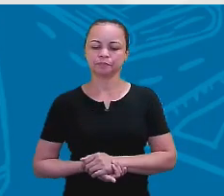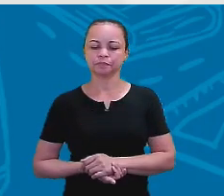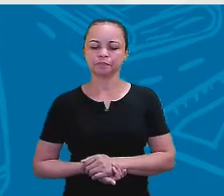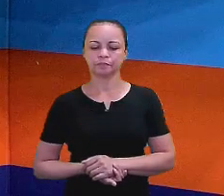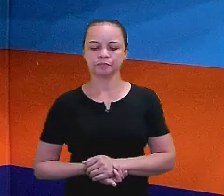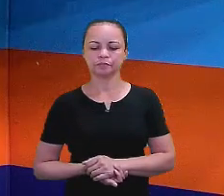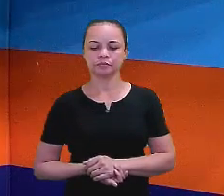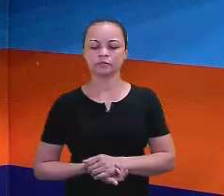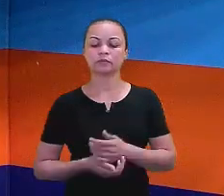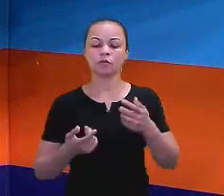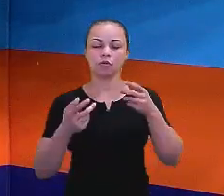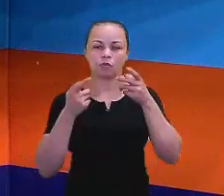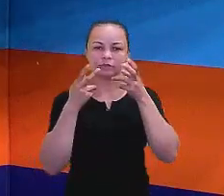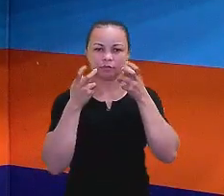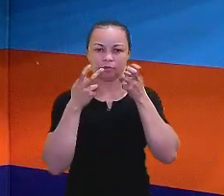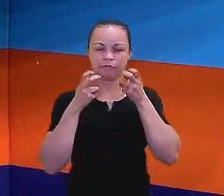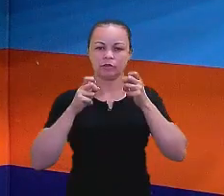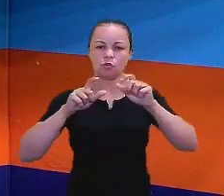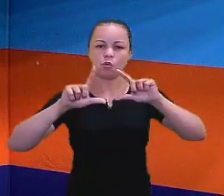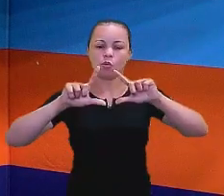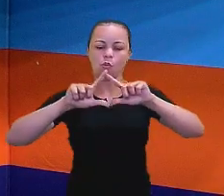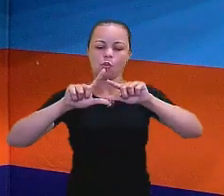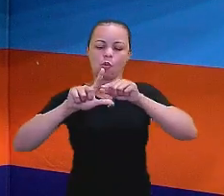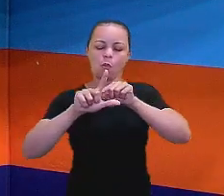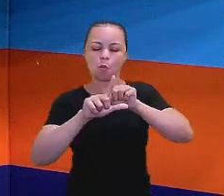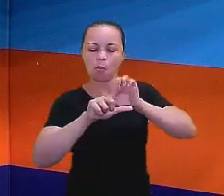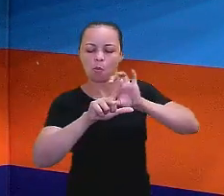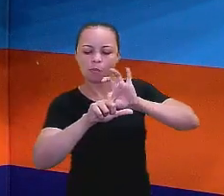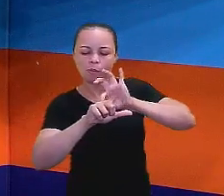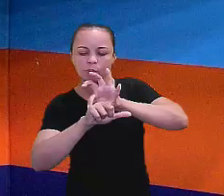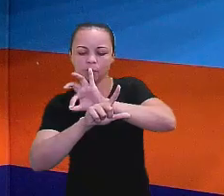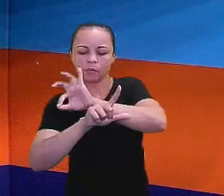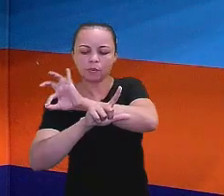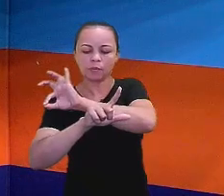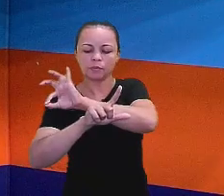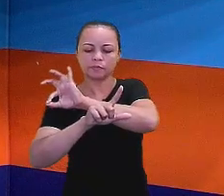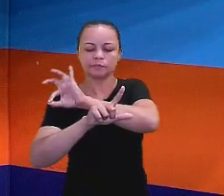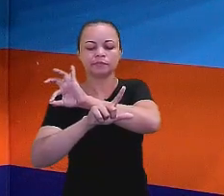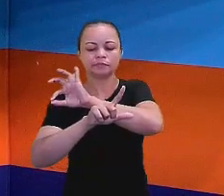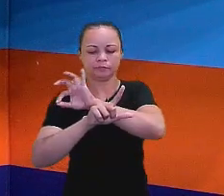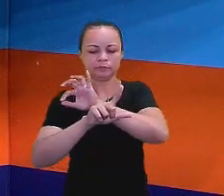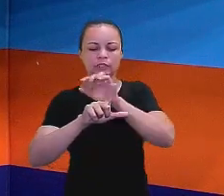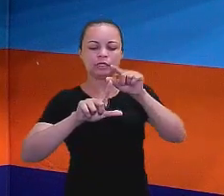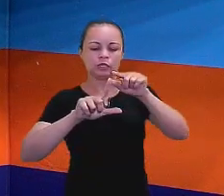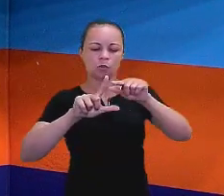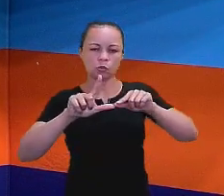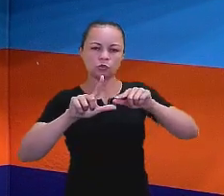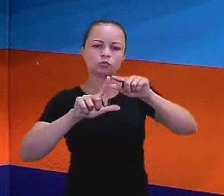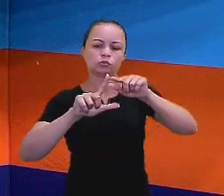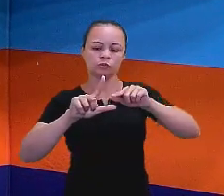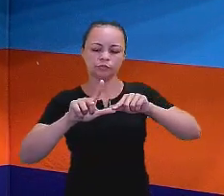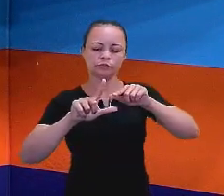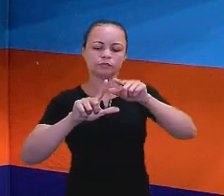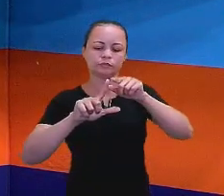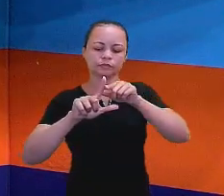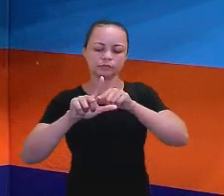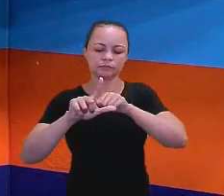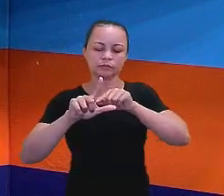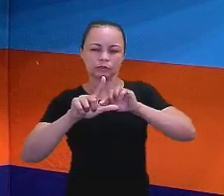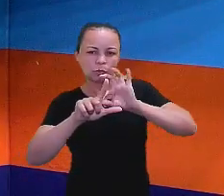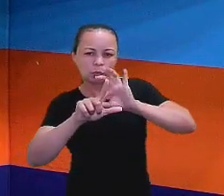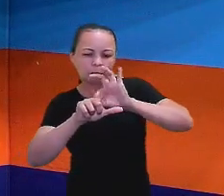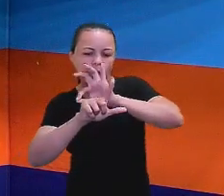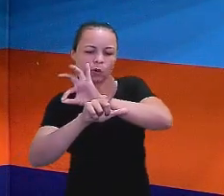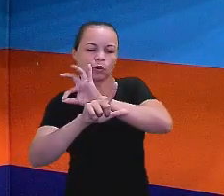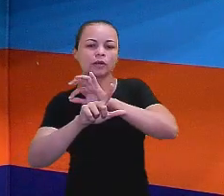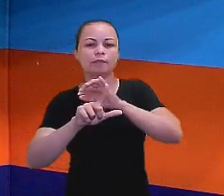Vejam aqui, ó, o prolongamento, tá? Então, um dos lados do triângulo, mas o prolongamento de outro,